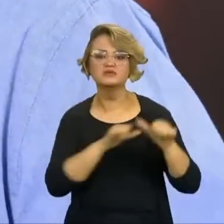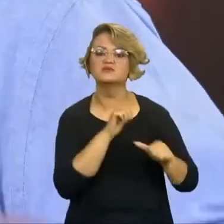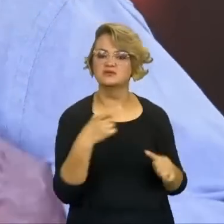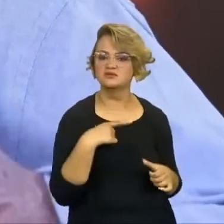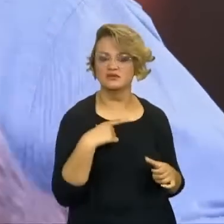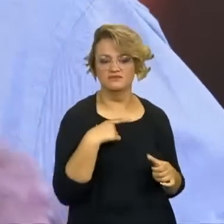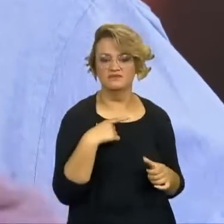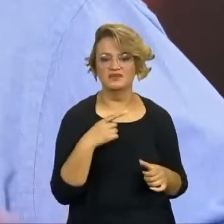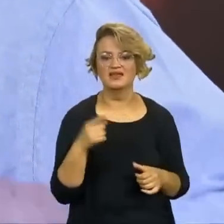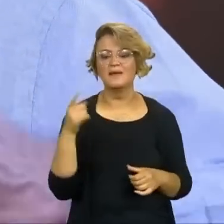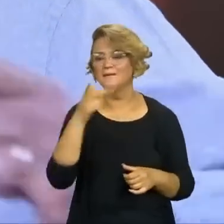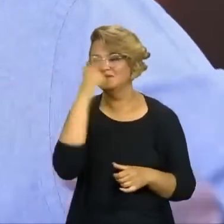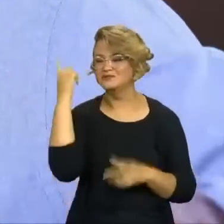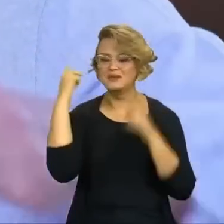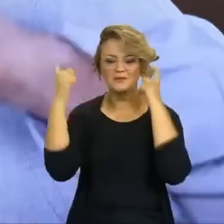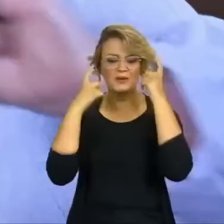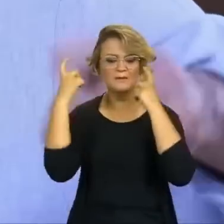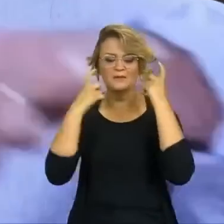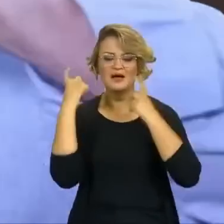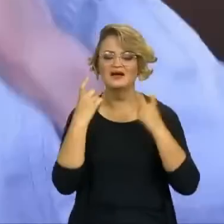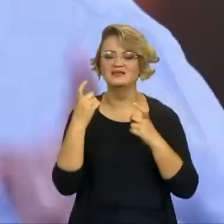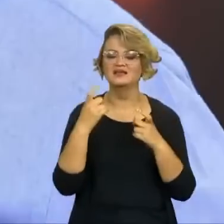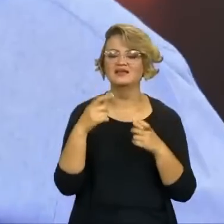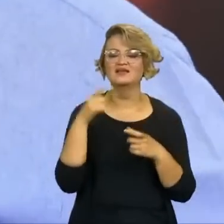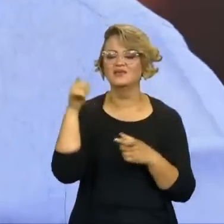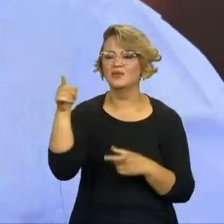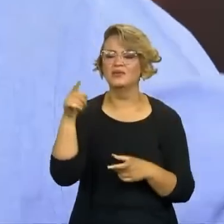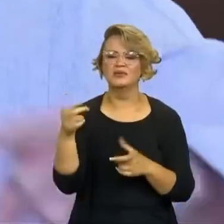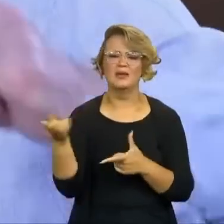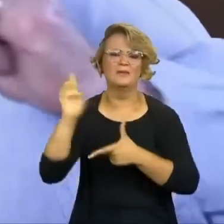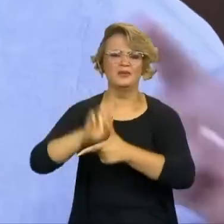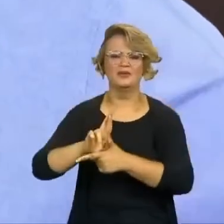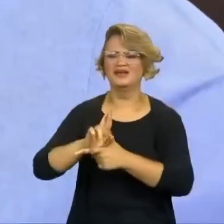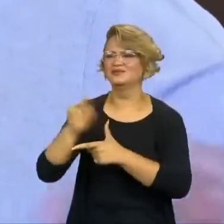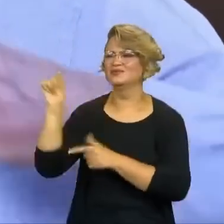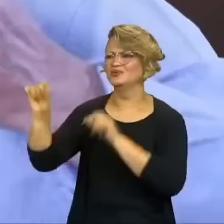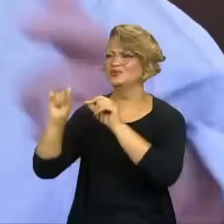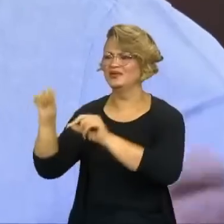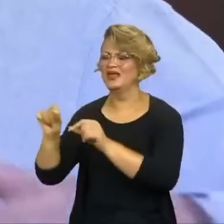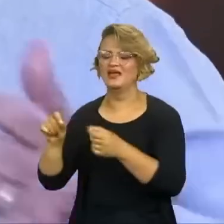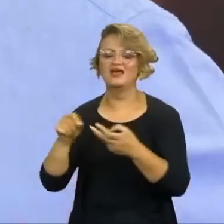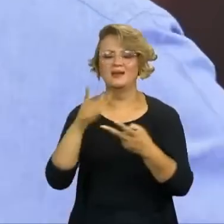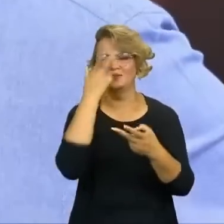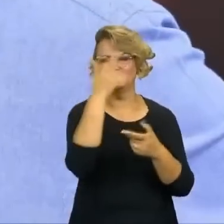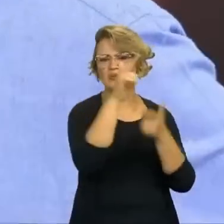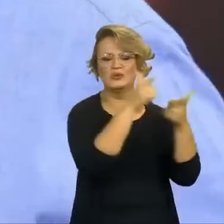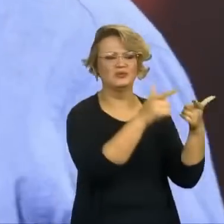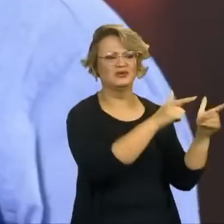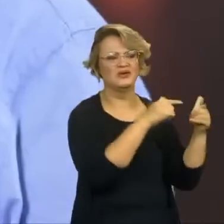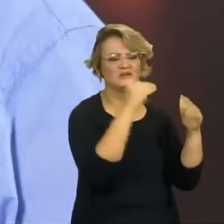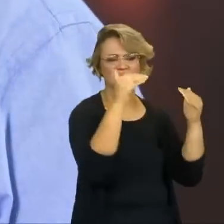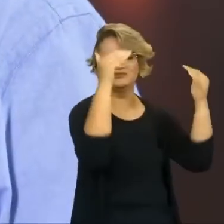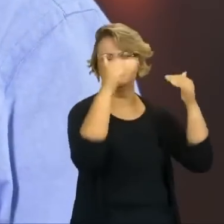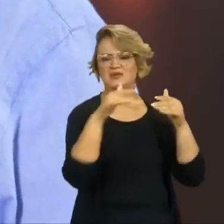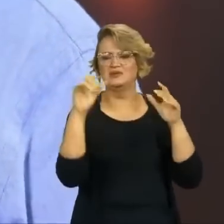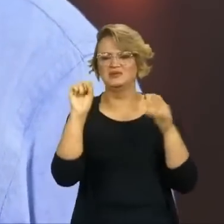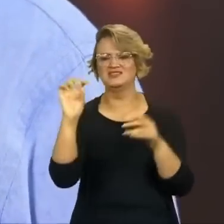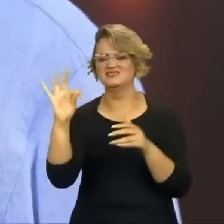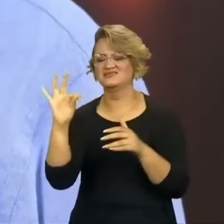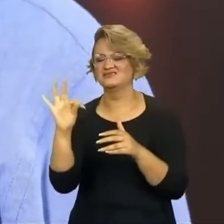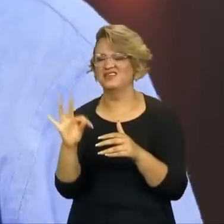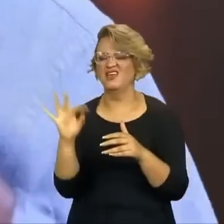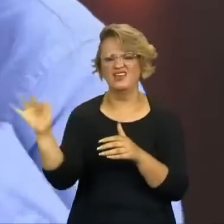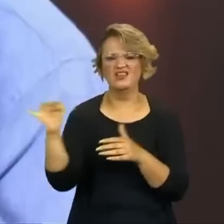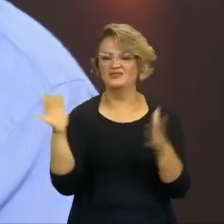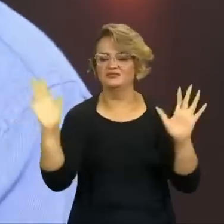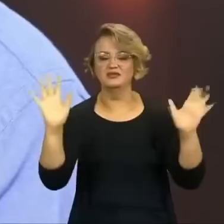As pessoas já estão preocupadas com a sucessão do Procurador-Geral da República, já estão preocupadas com outro membro da Suprema Corte. Essa é uma coisa que é uma